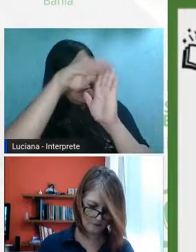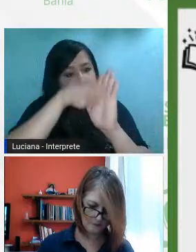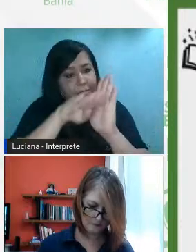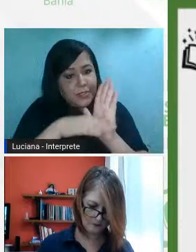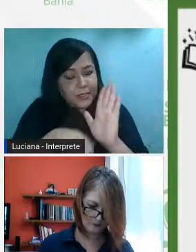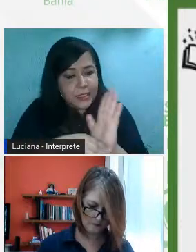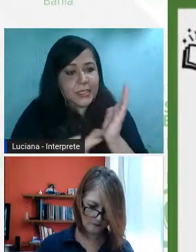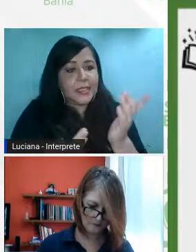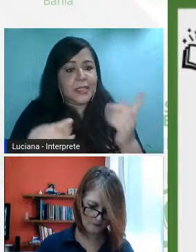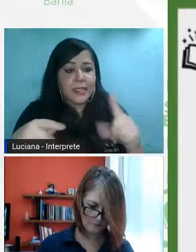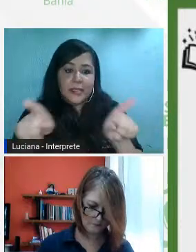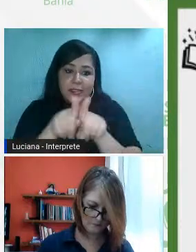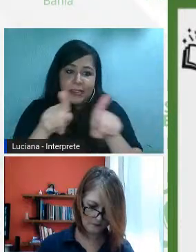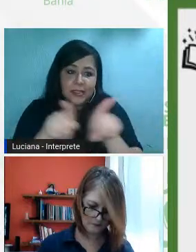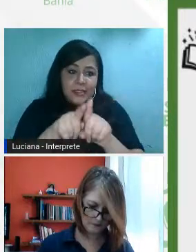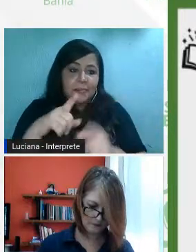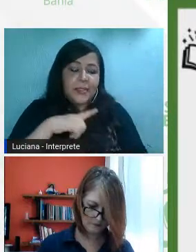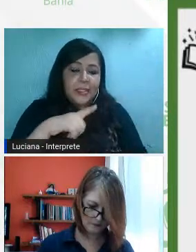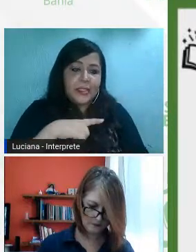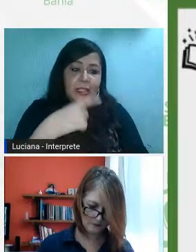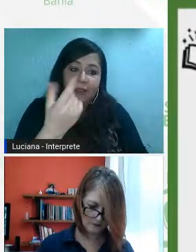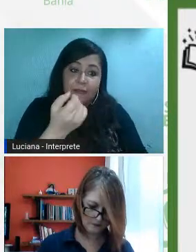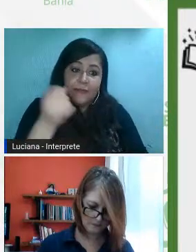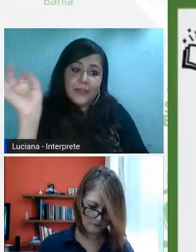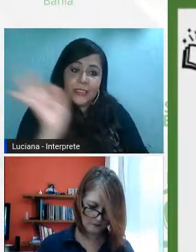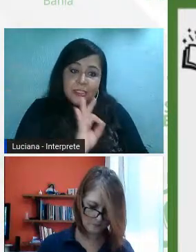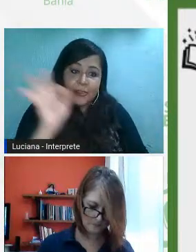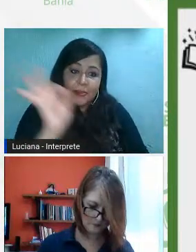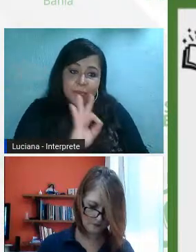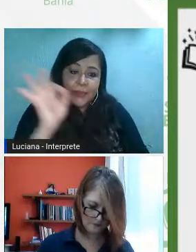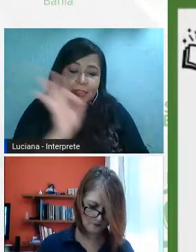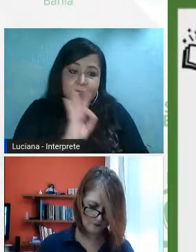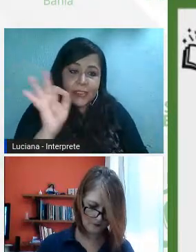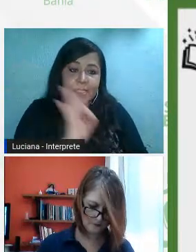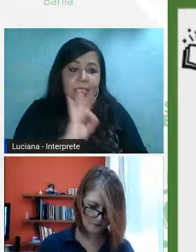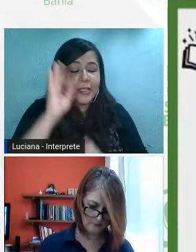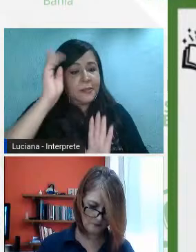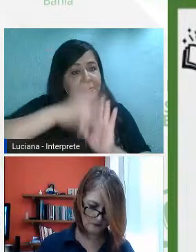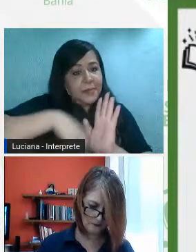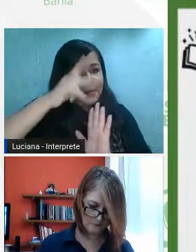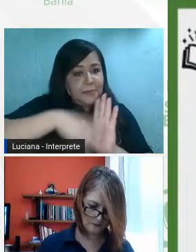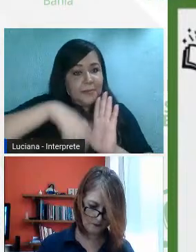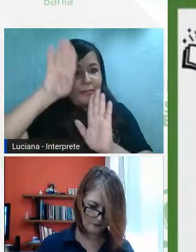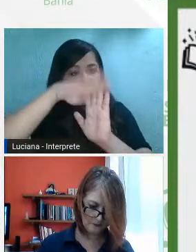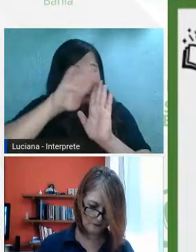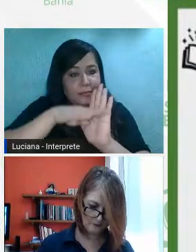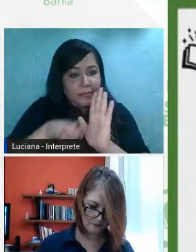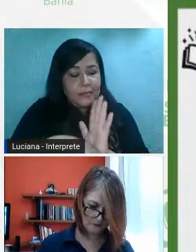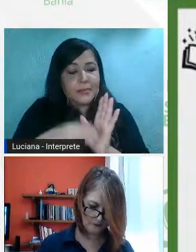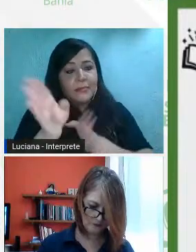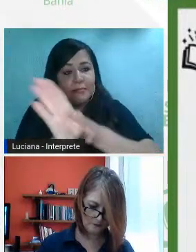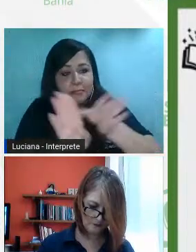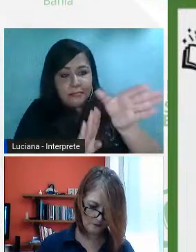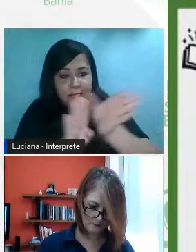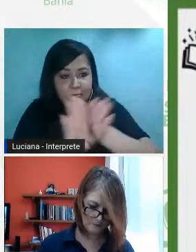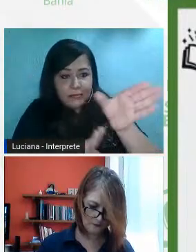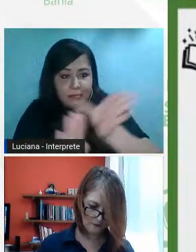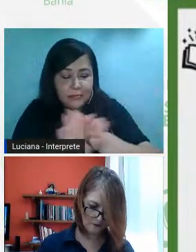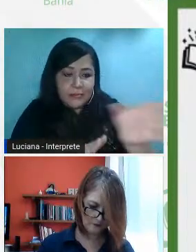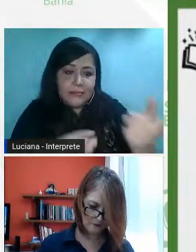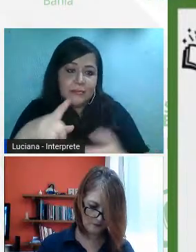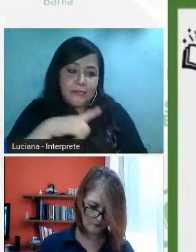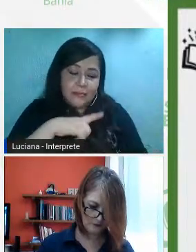A gente colocou também com 25% o espaço de planejamento, né? A gente foi orientado em relação aos preceptores, ao